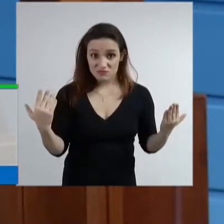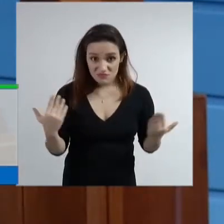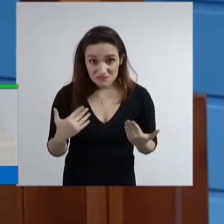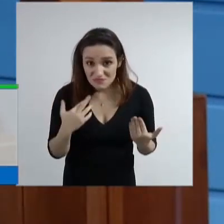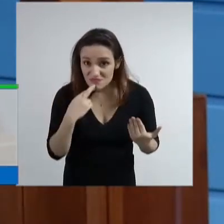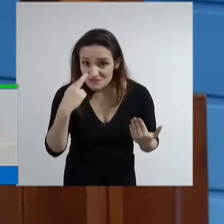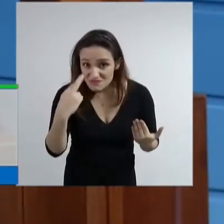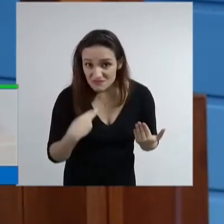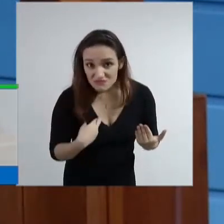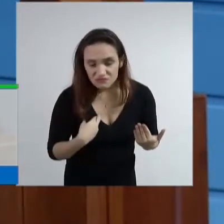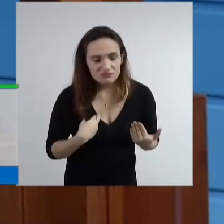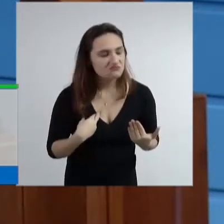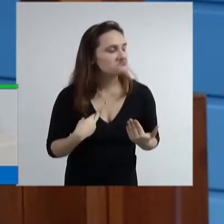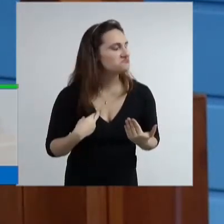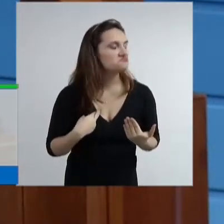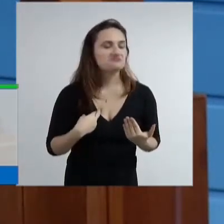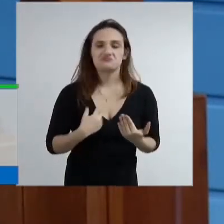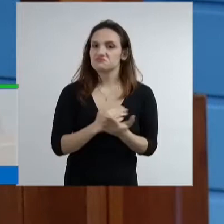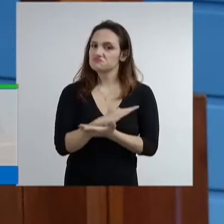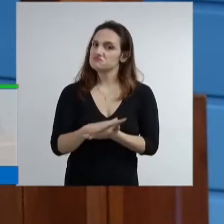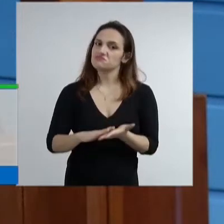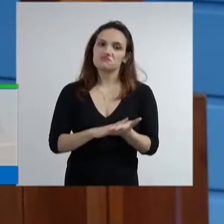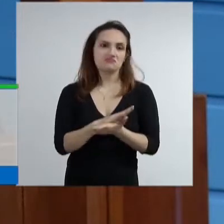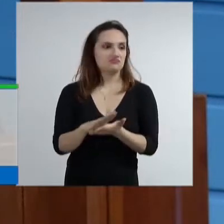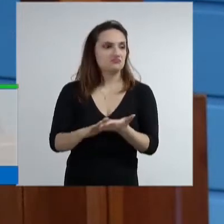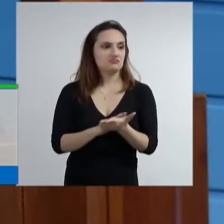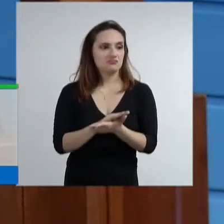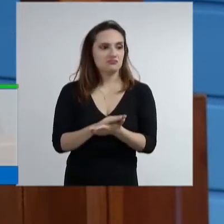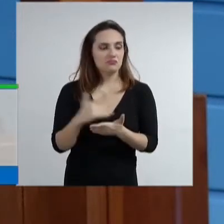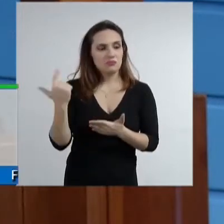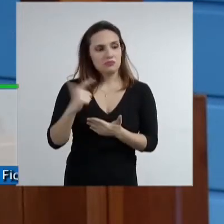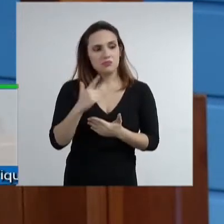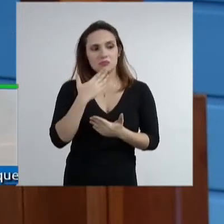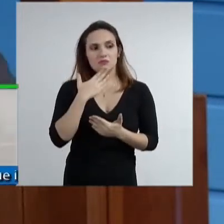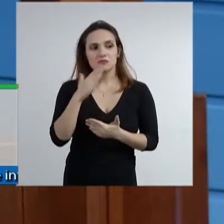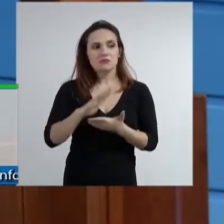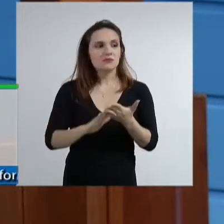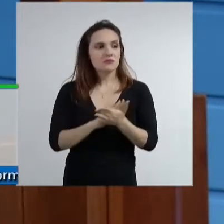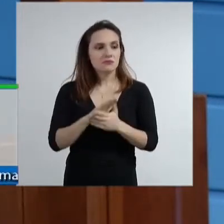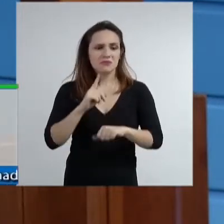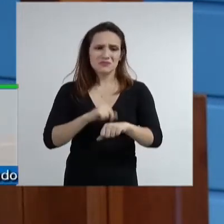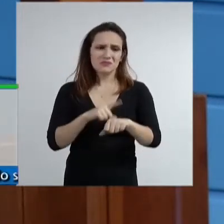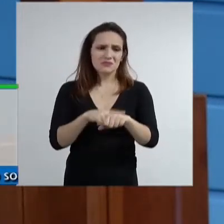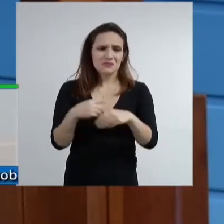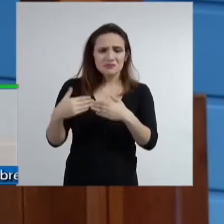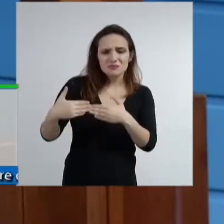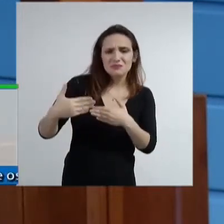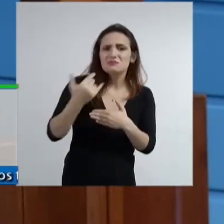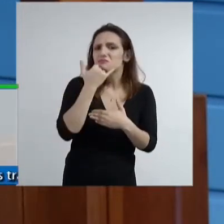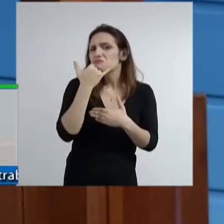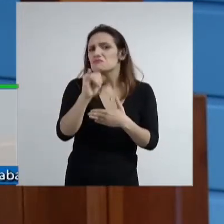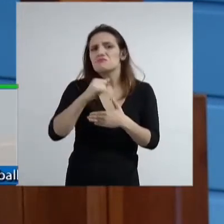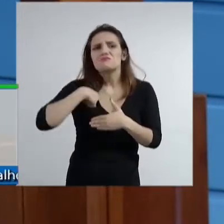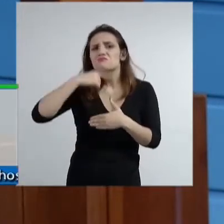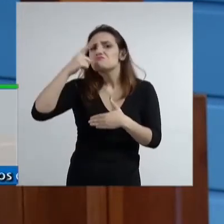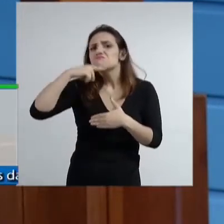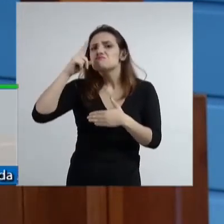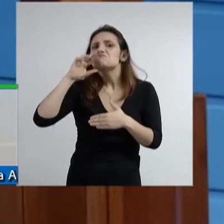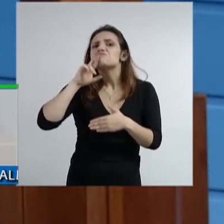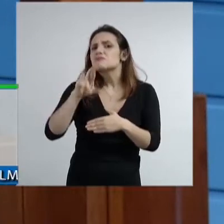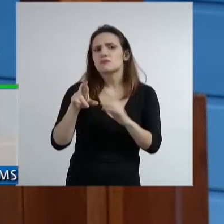presente momento, não recebemos a resposta. Nenhum pedido de dilação de prazo, de desculpa, nenhuma